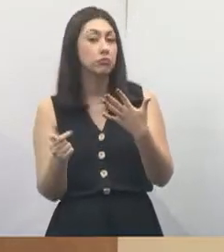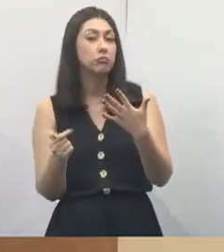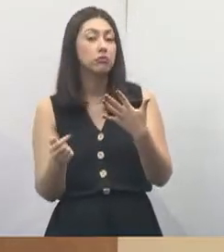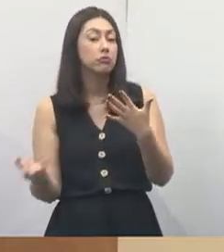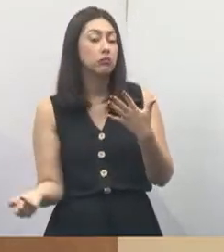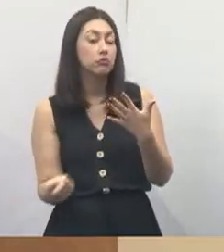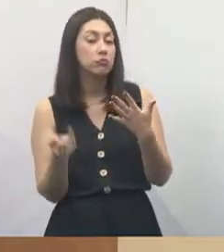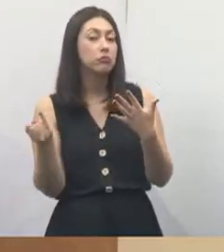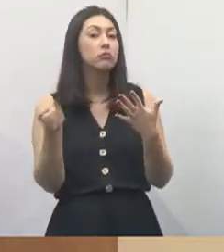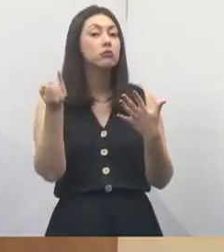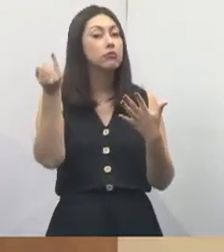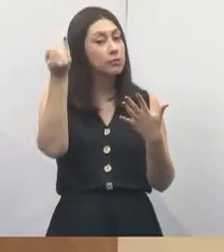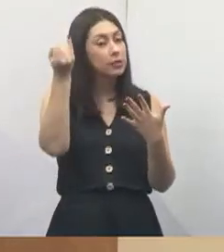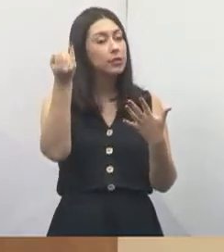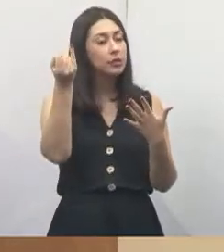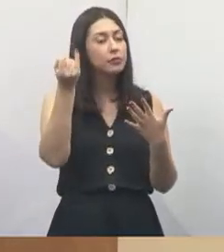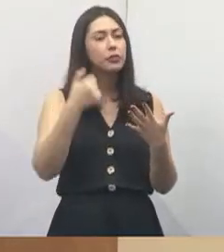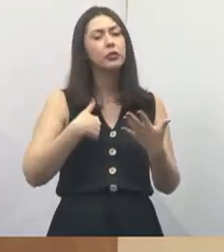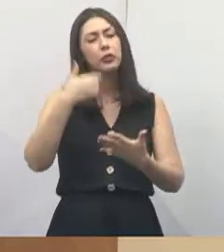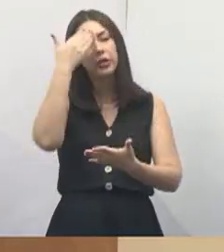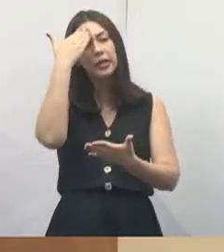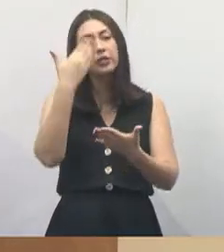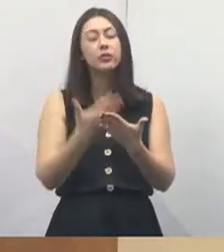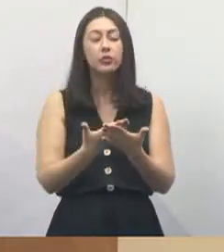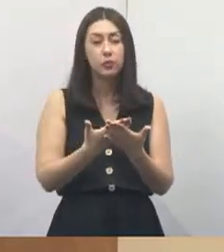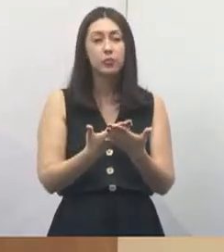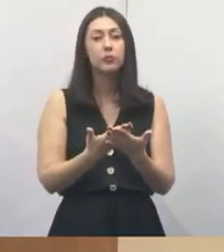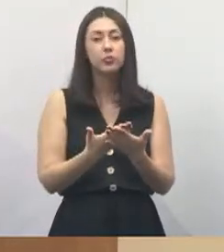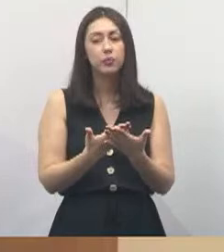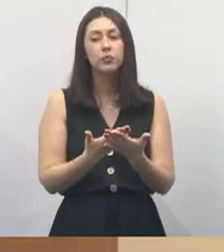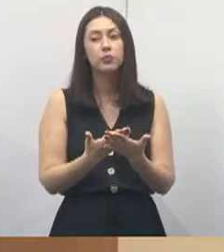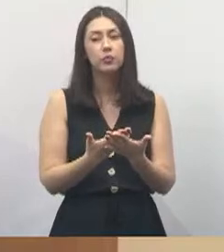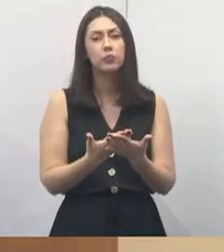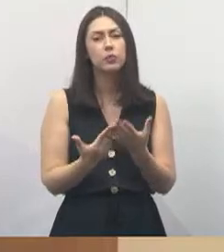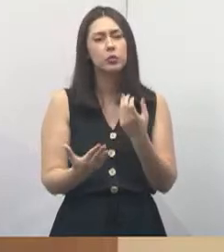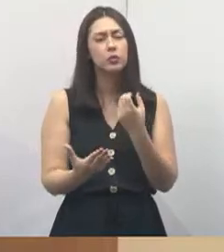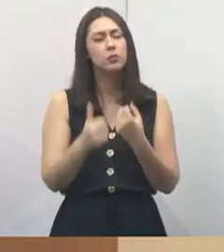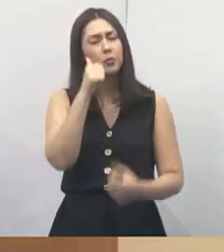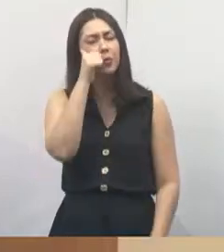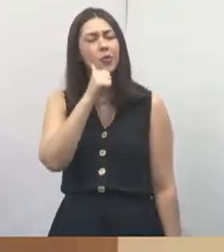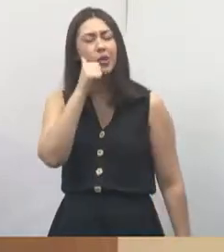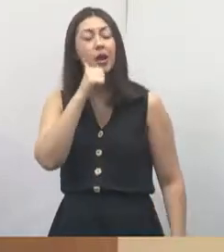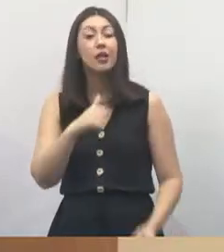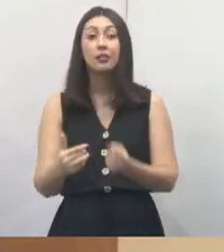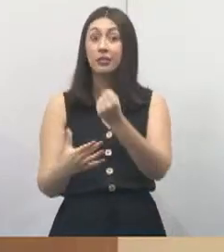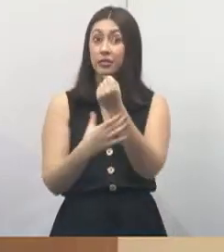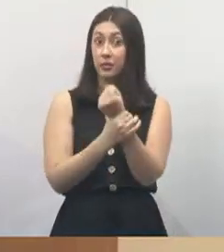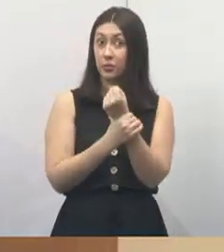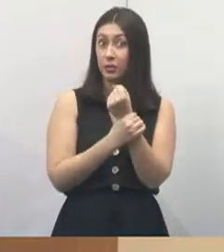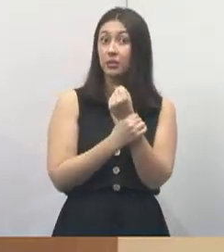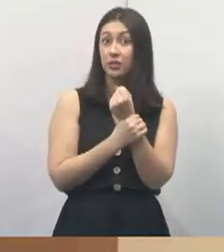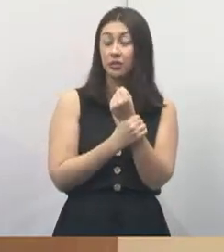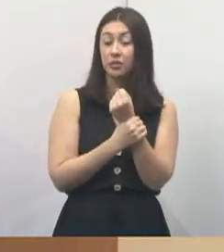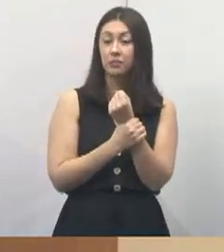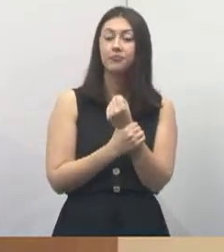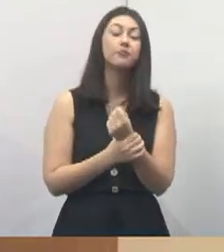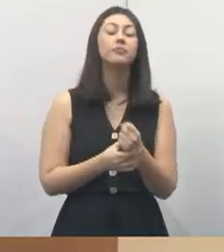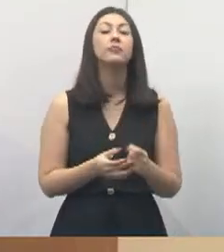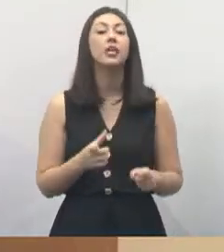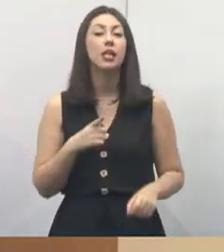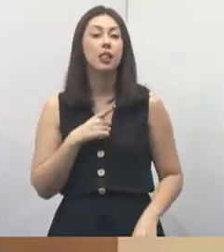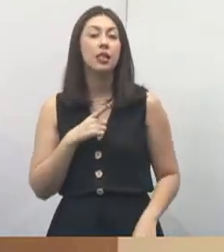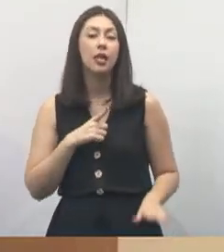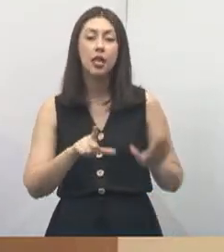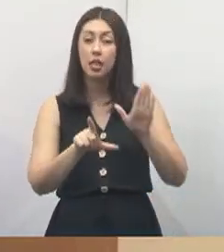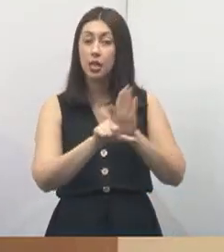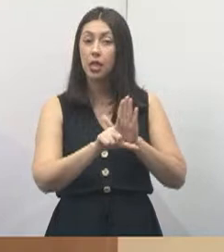mais importantes que eu acredito que assegure a mulher. Concessão das medidas protetivas